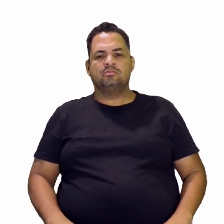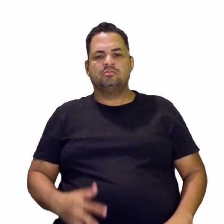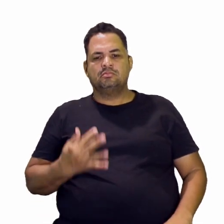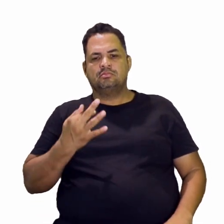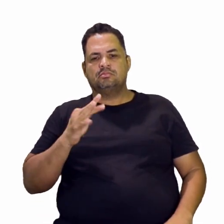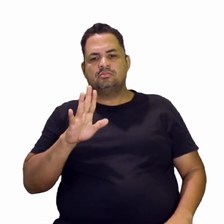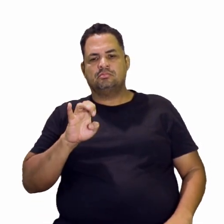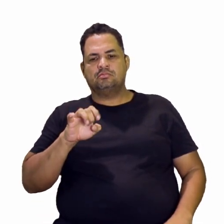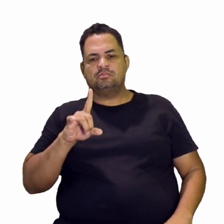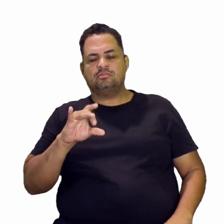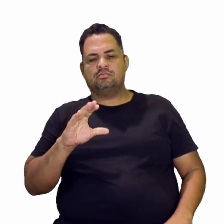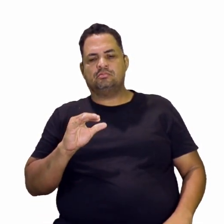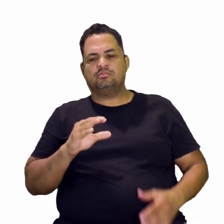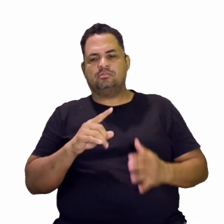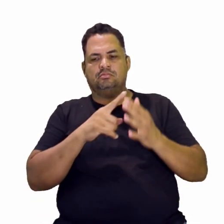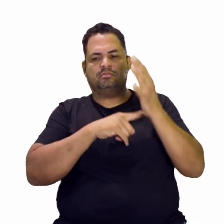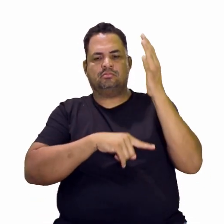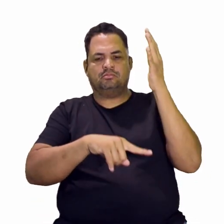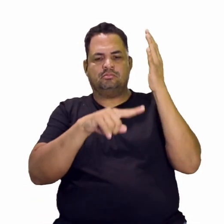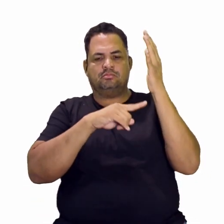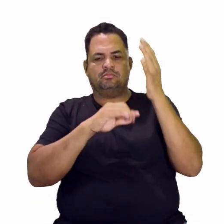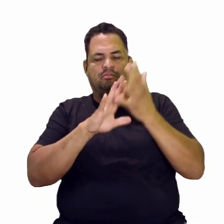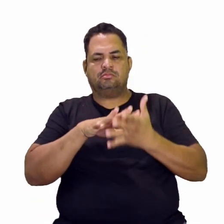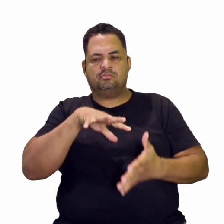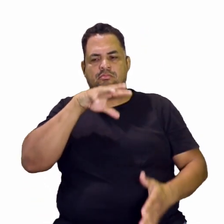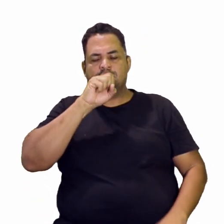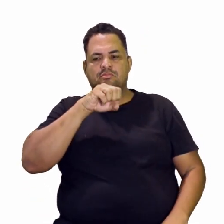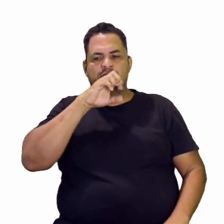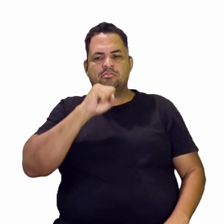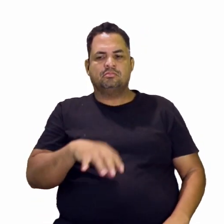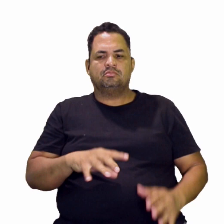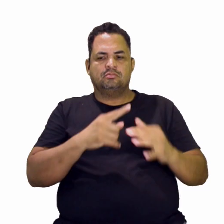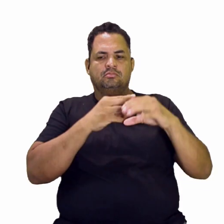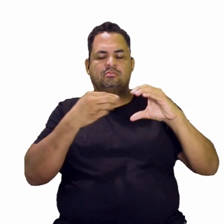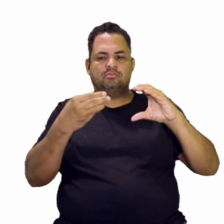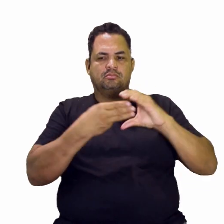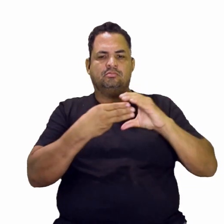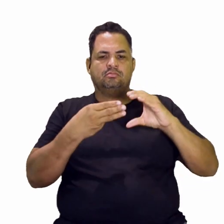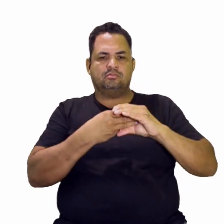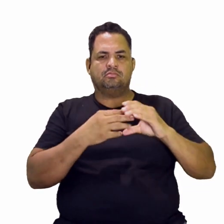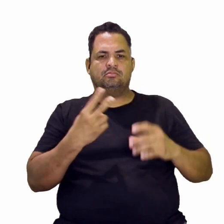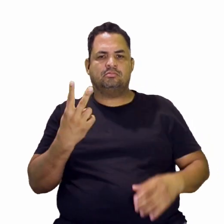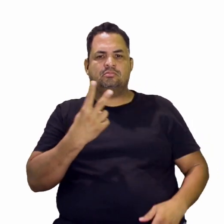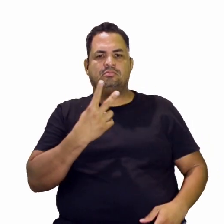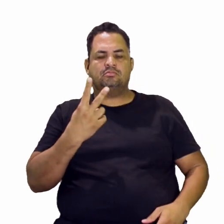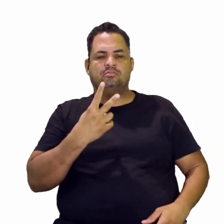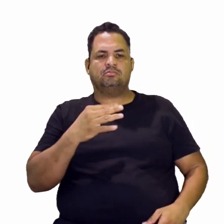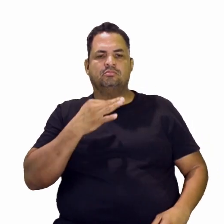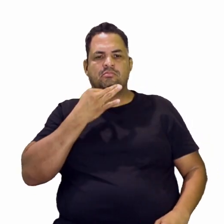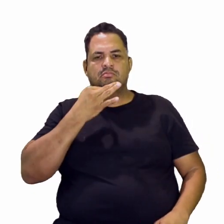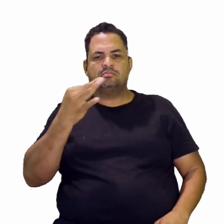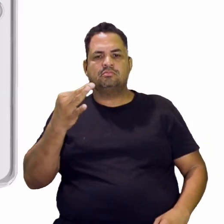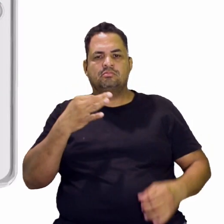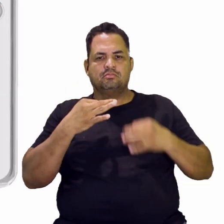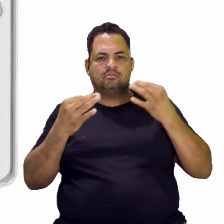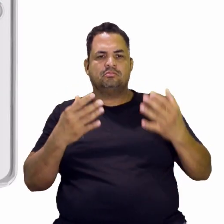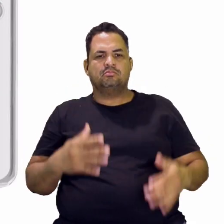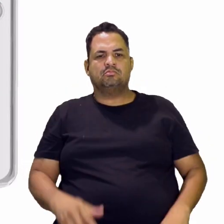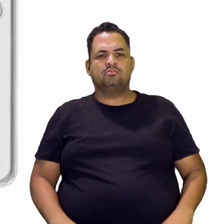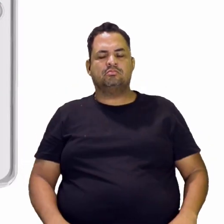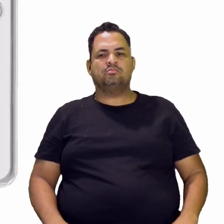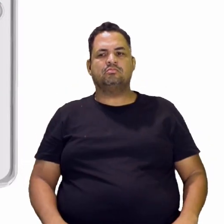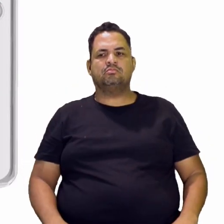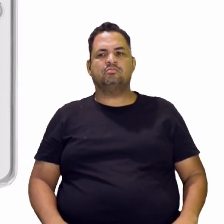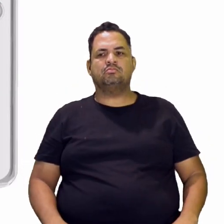fermentação, seguido da fotossíntese e depois da respiração celular. Essas são as duas hipóteses que nós vimos aí durante a aula.